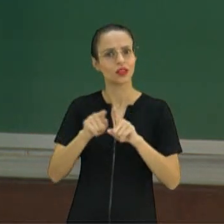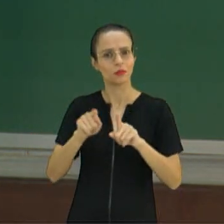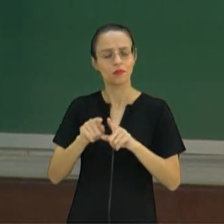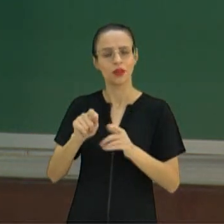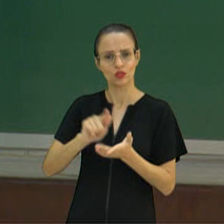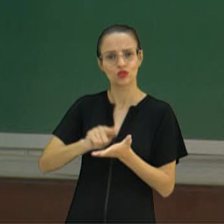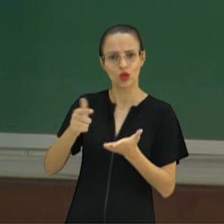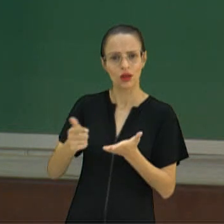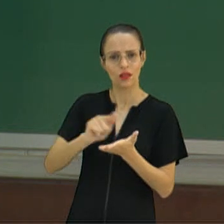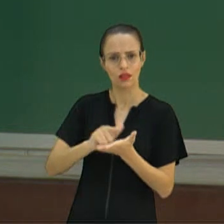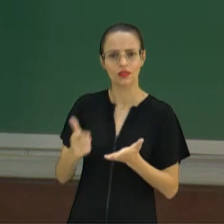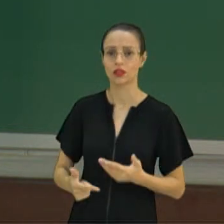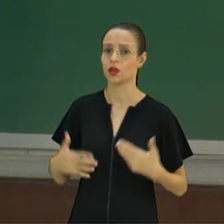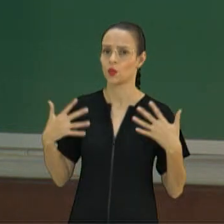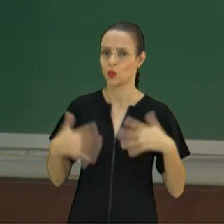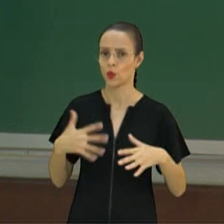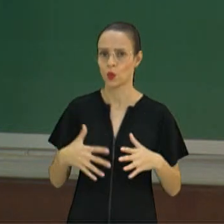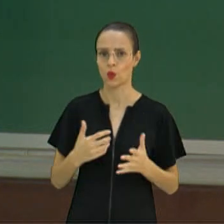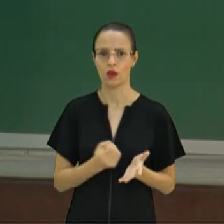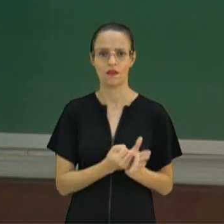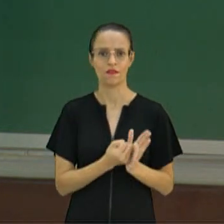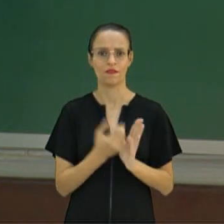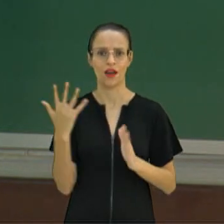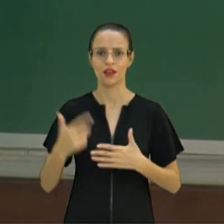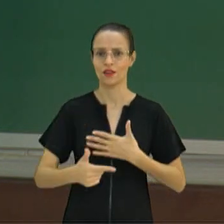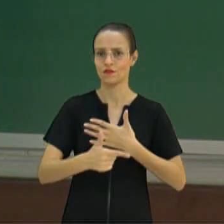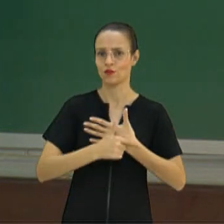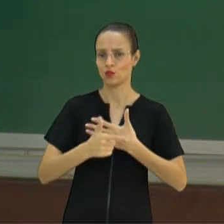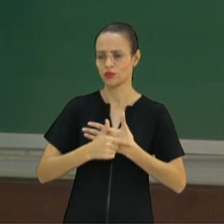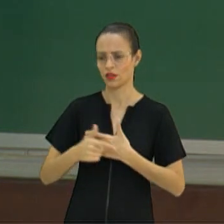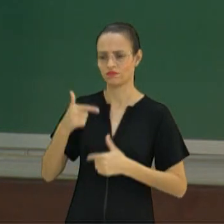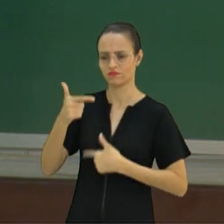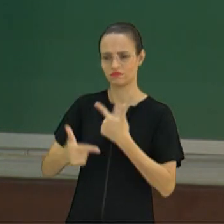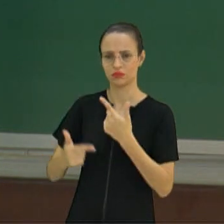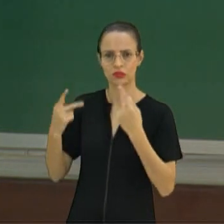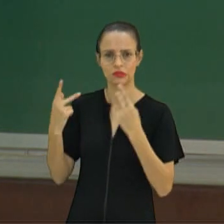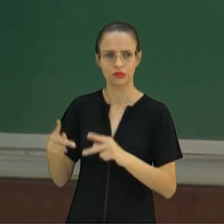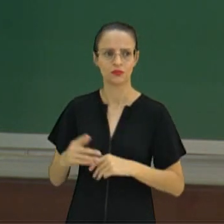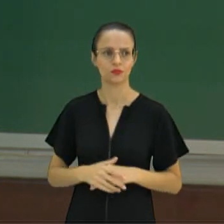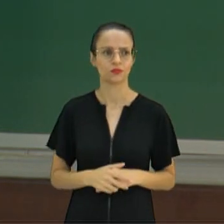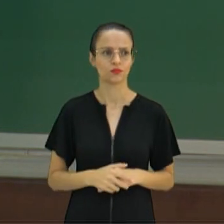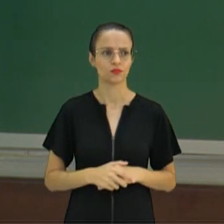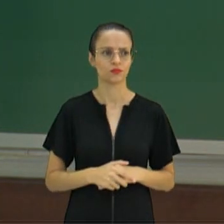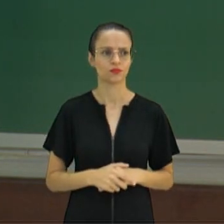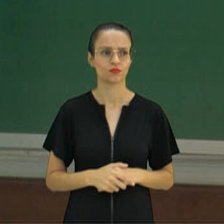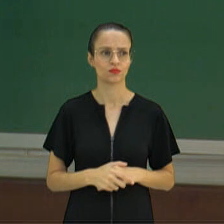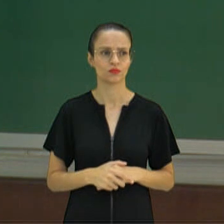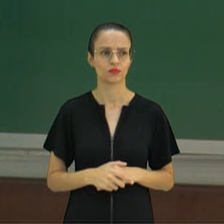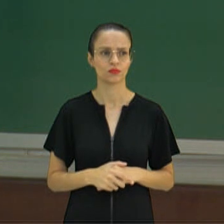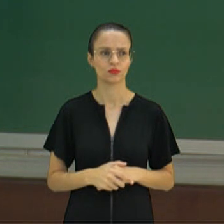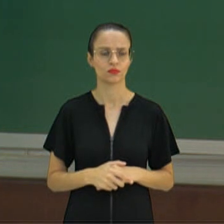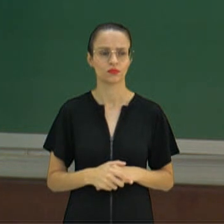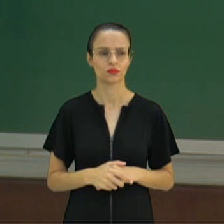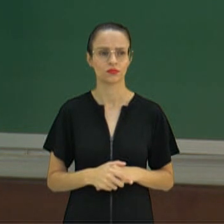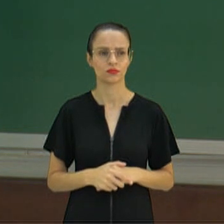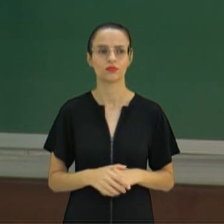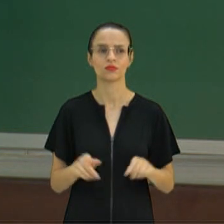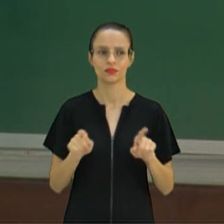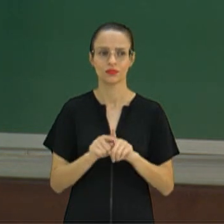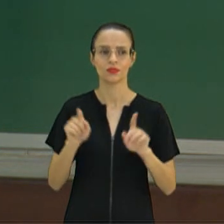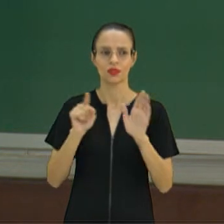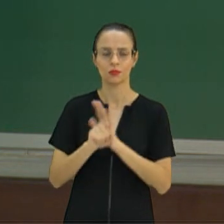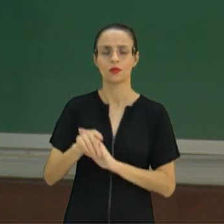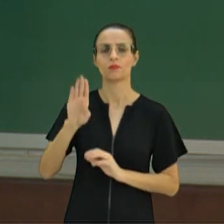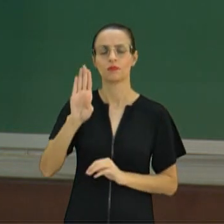jornalista. Então ele tem várias funções aí que ele exerce, né? Além disso, a pergunta B